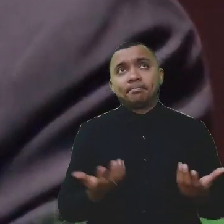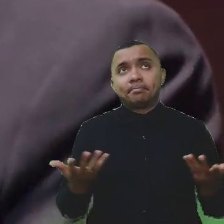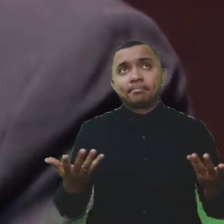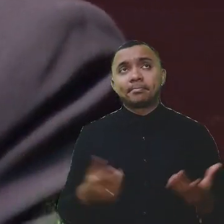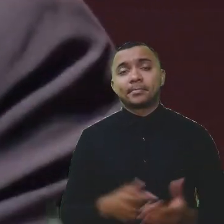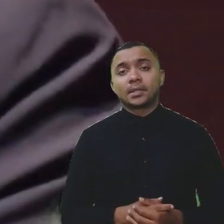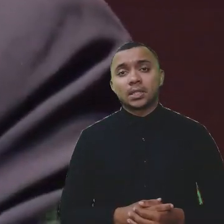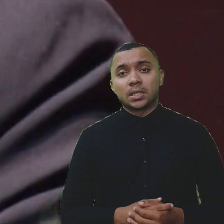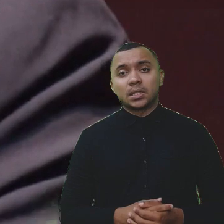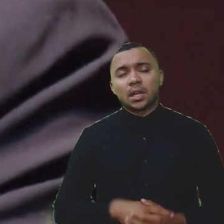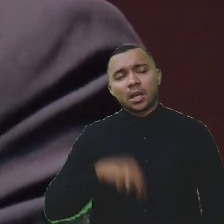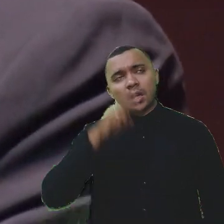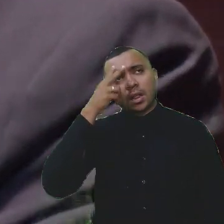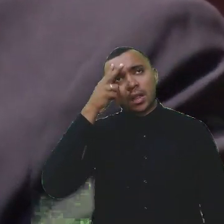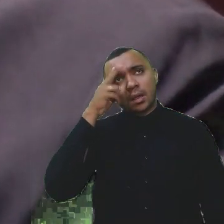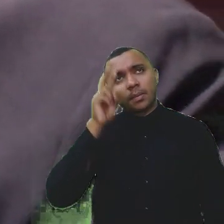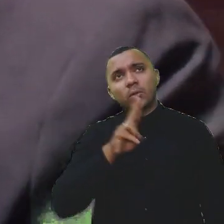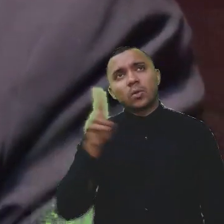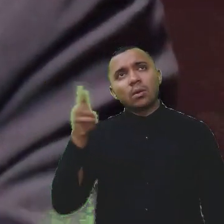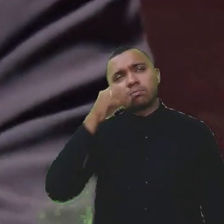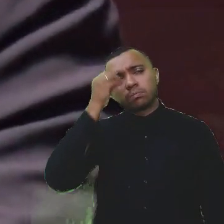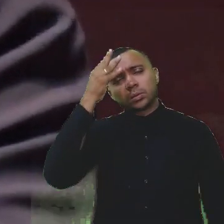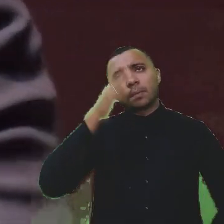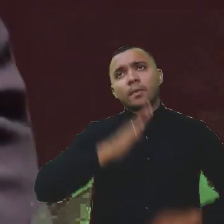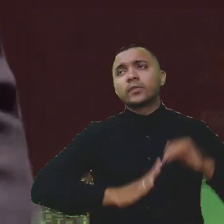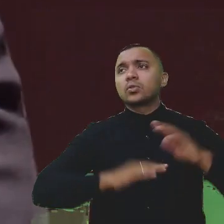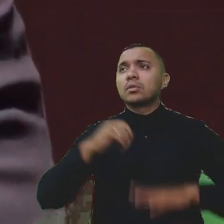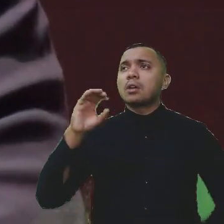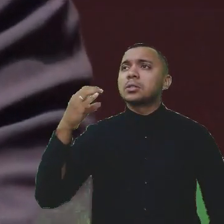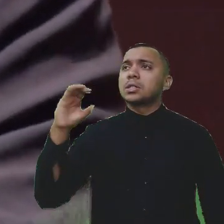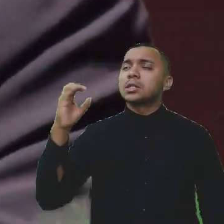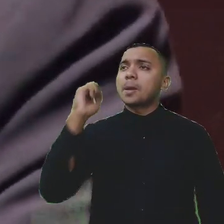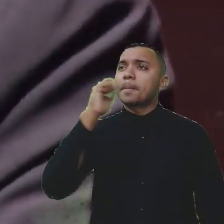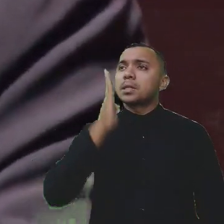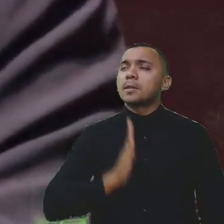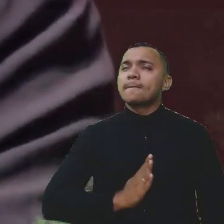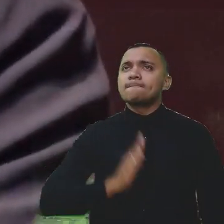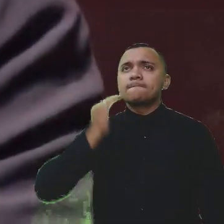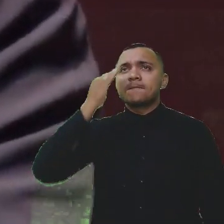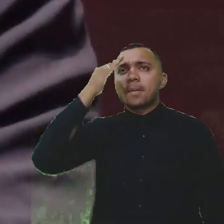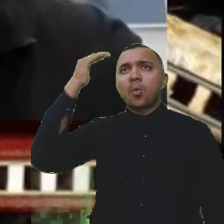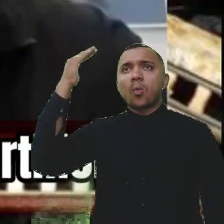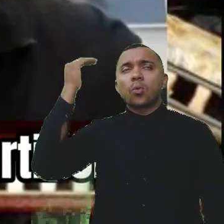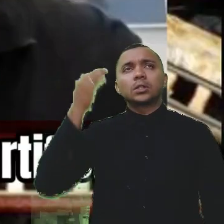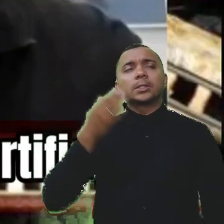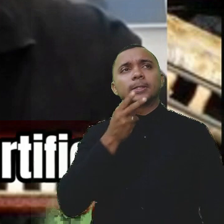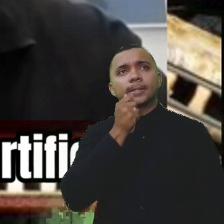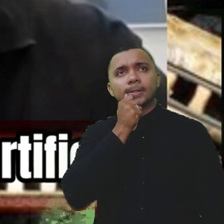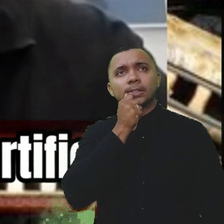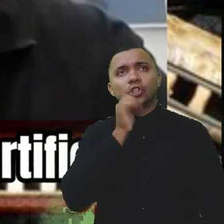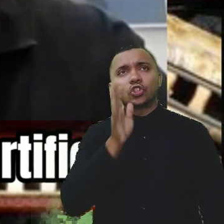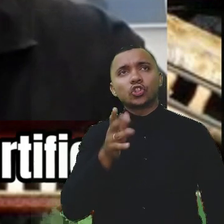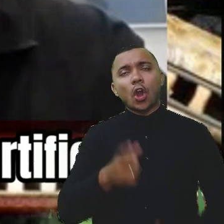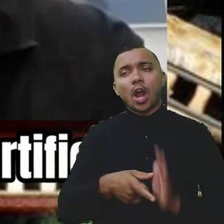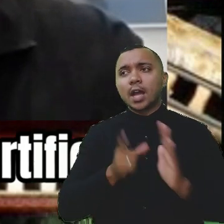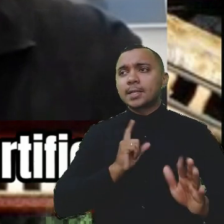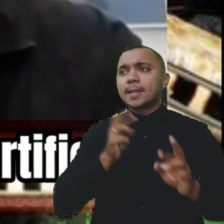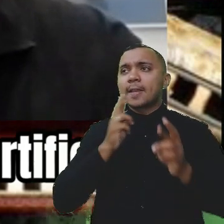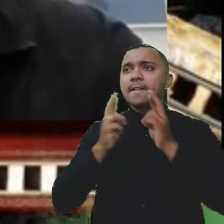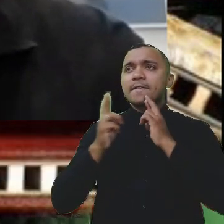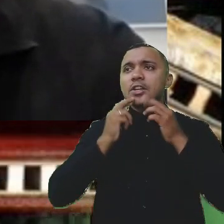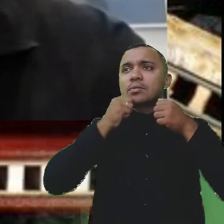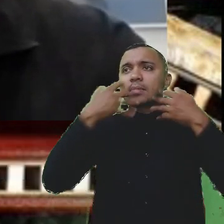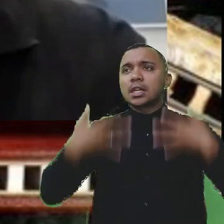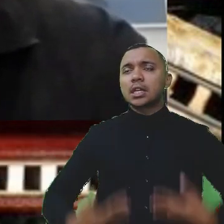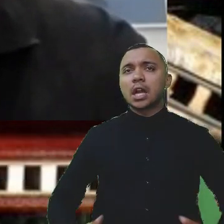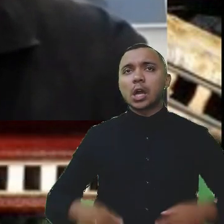aquele esqueci o nome dele, desculpa, neurocientista brasileiro, super famoso, conhecido, ele deu uma entrevista falando sobre a inteligência